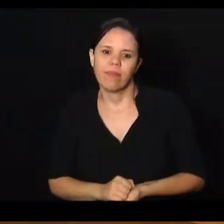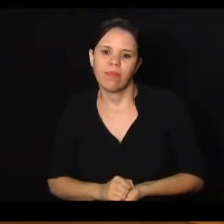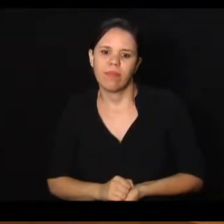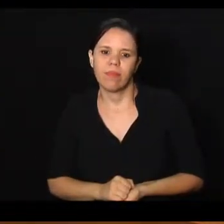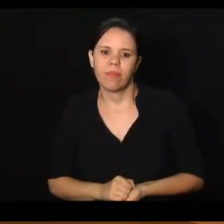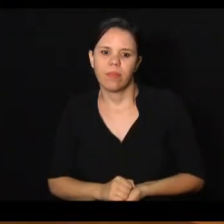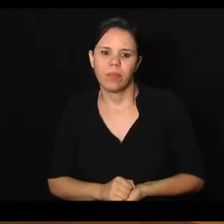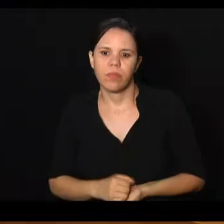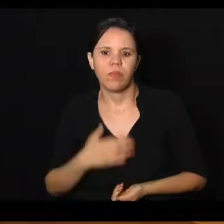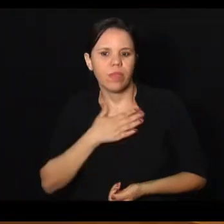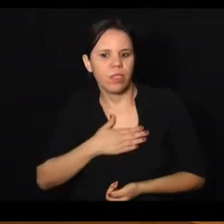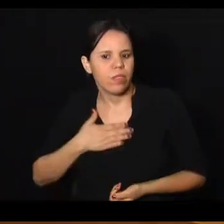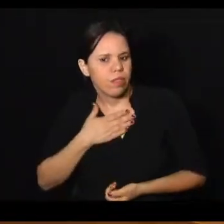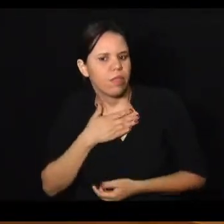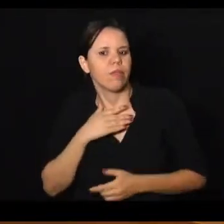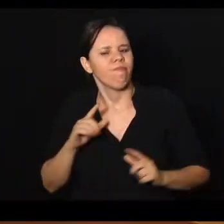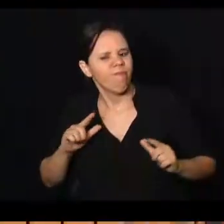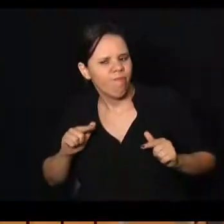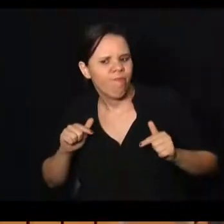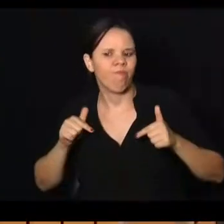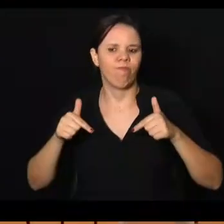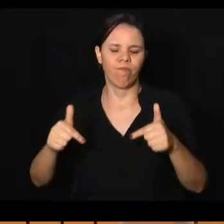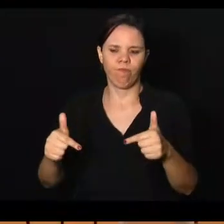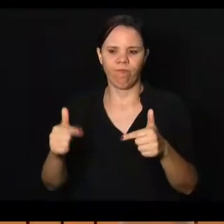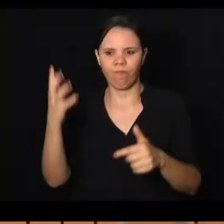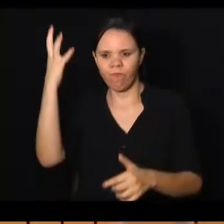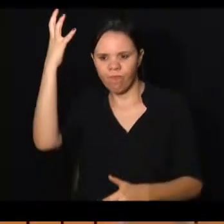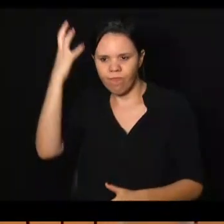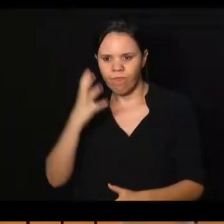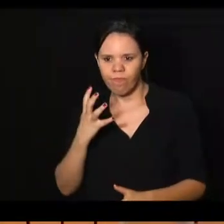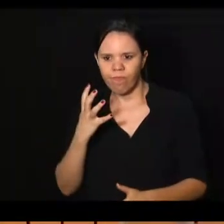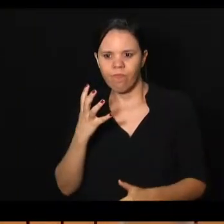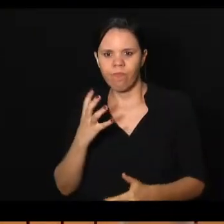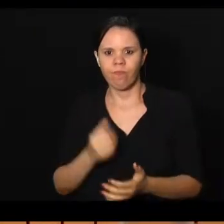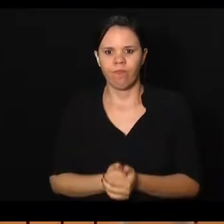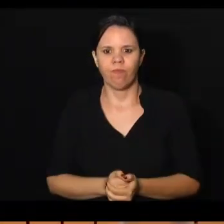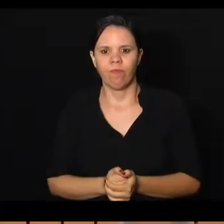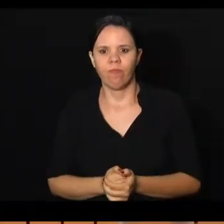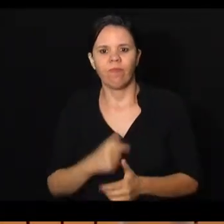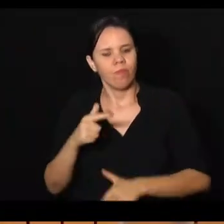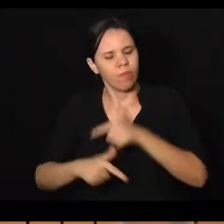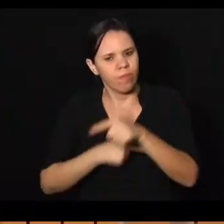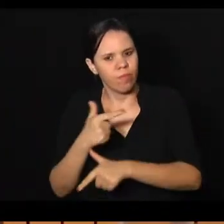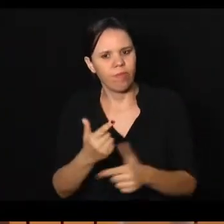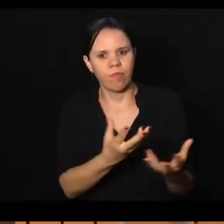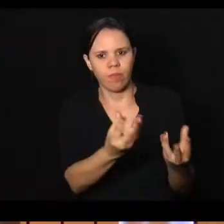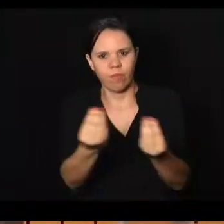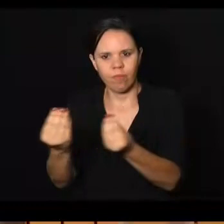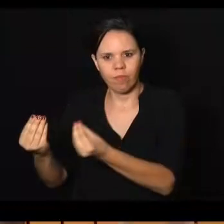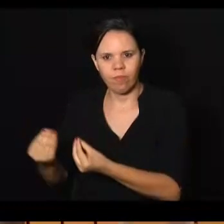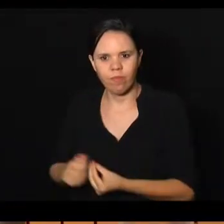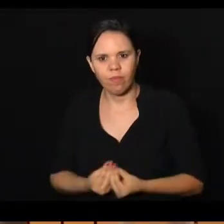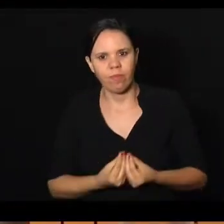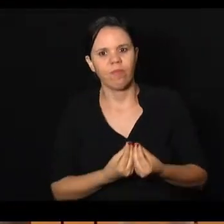Nós estamos fazendo um trabalho muito sério, estamos trabalhando muito,